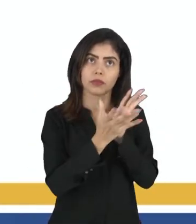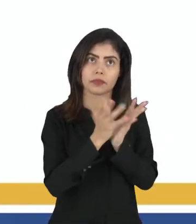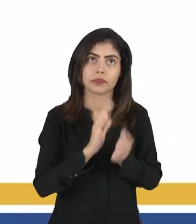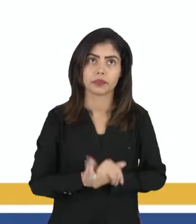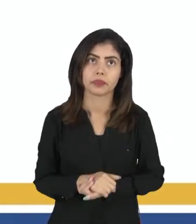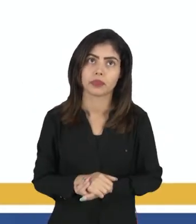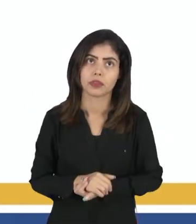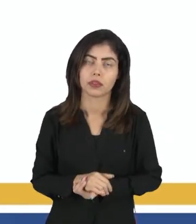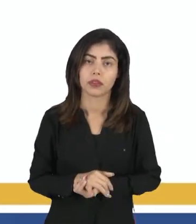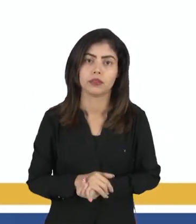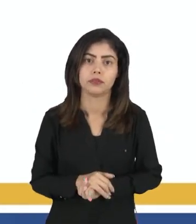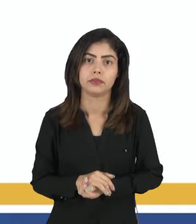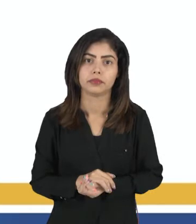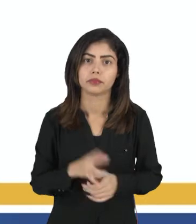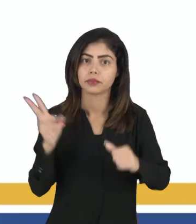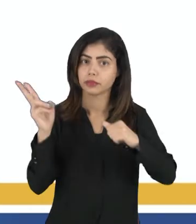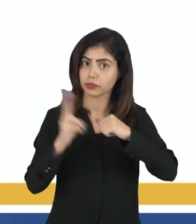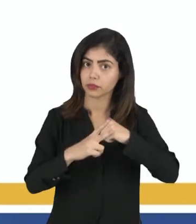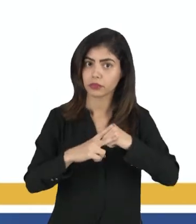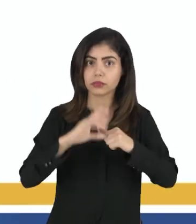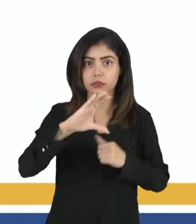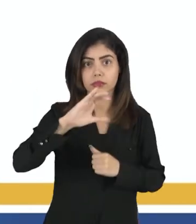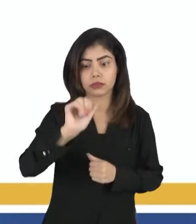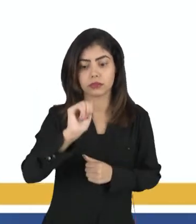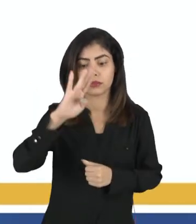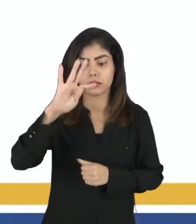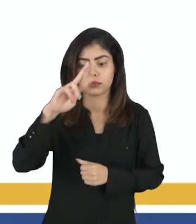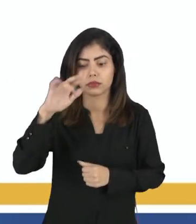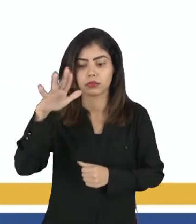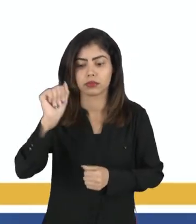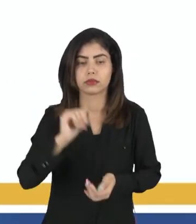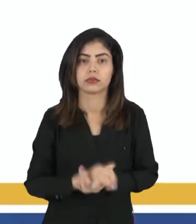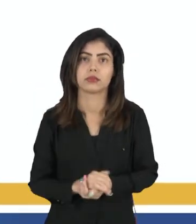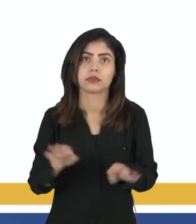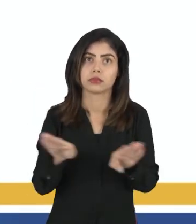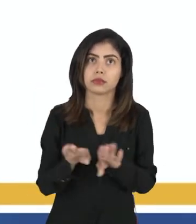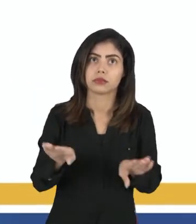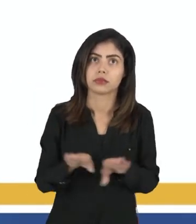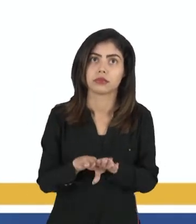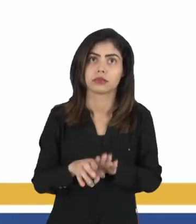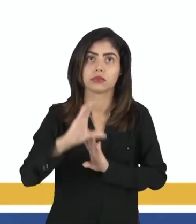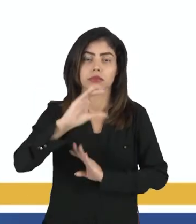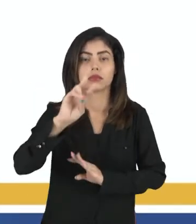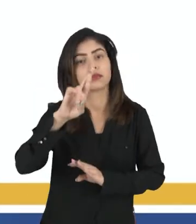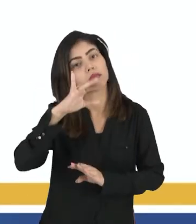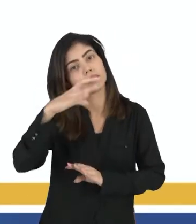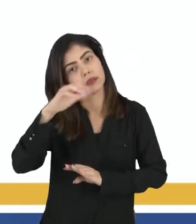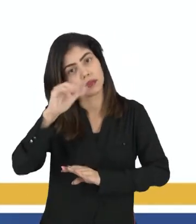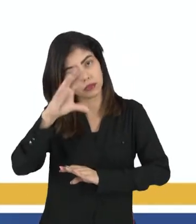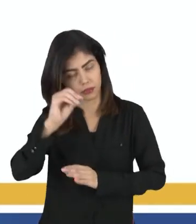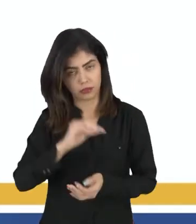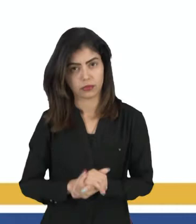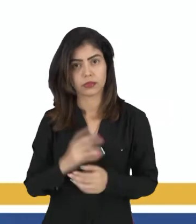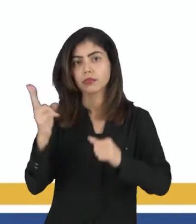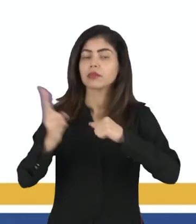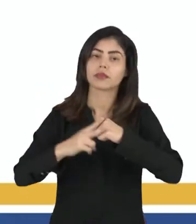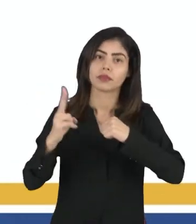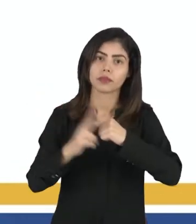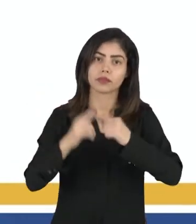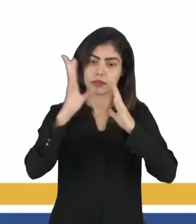tá? Que são denominados verbos de cabeça e verbos do coração, ou seja,